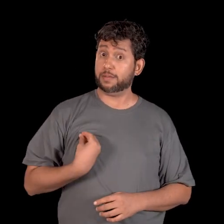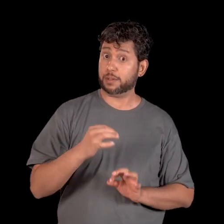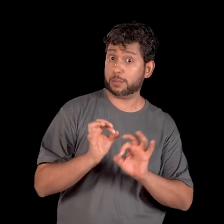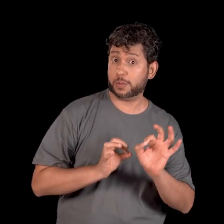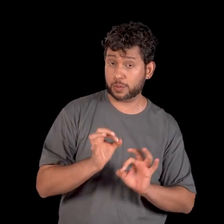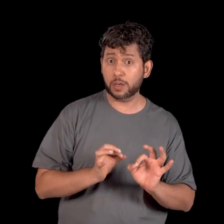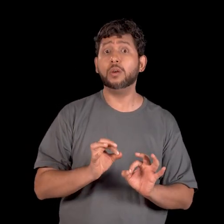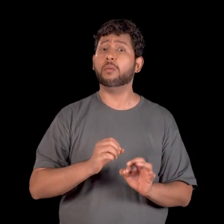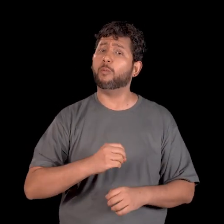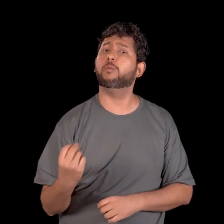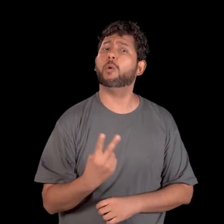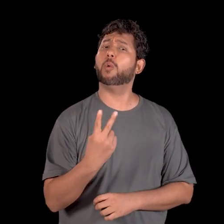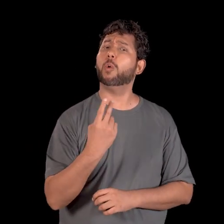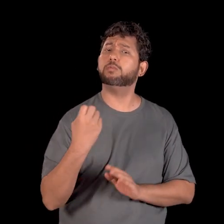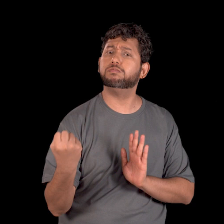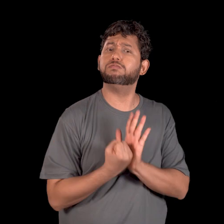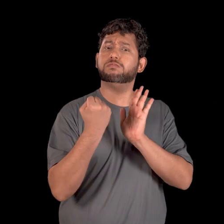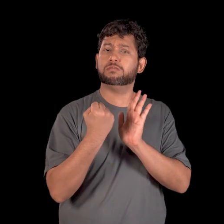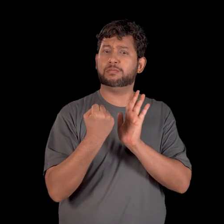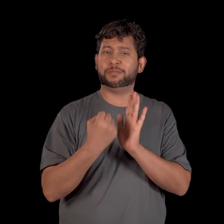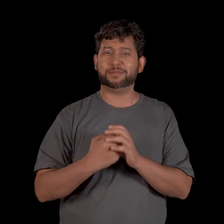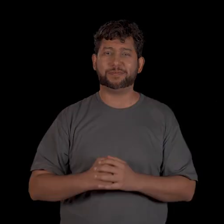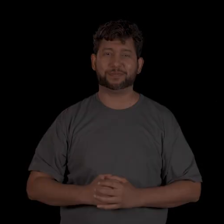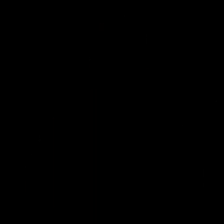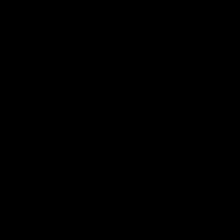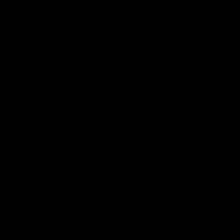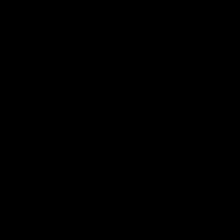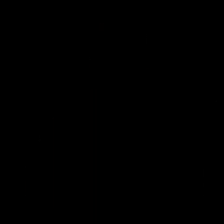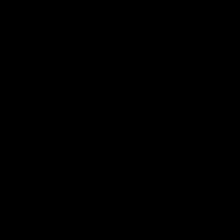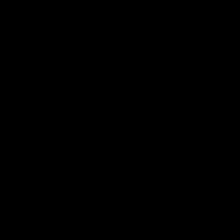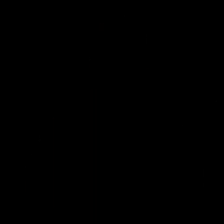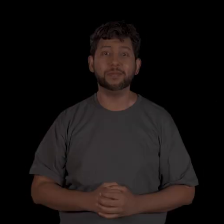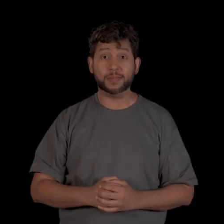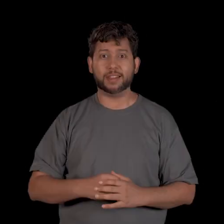que têm projetos de vida direcionados à defesa dos valores indígenas universais.